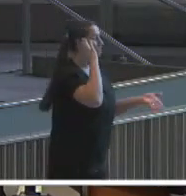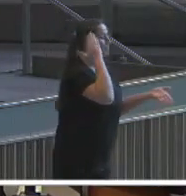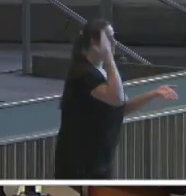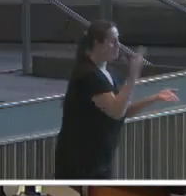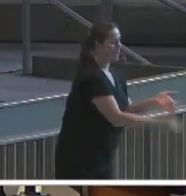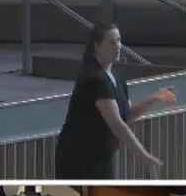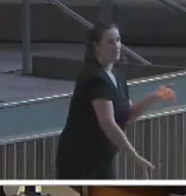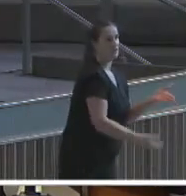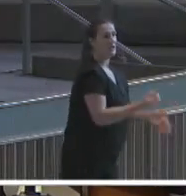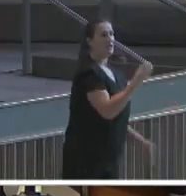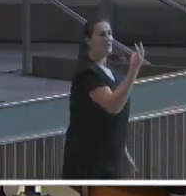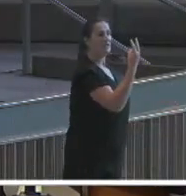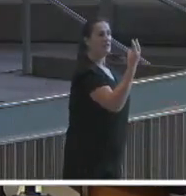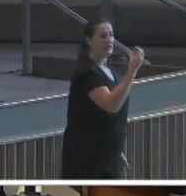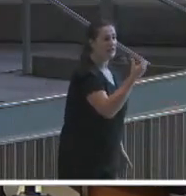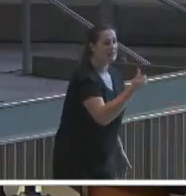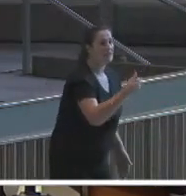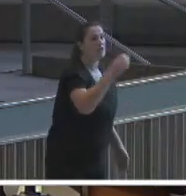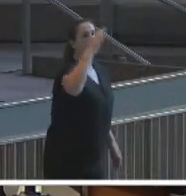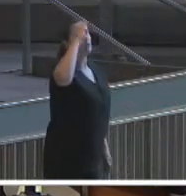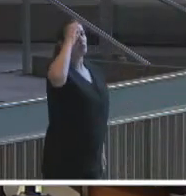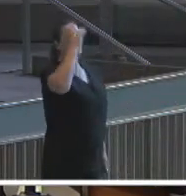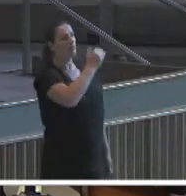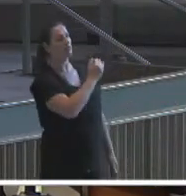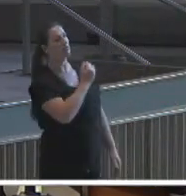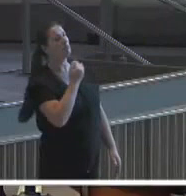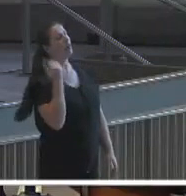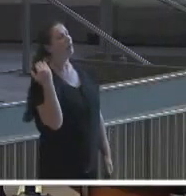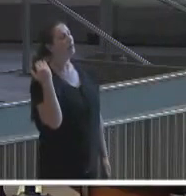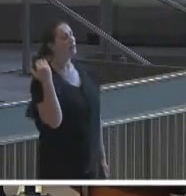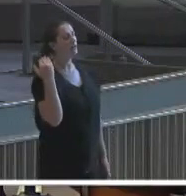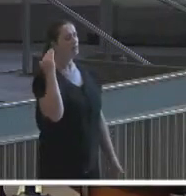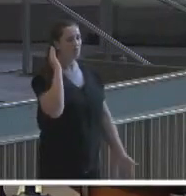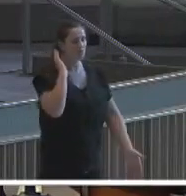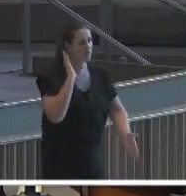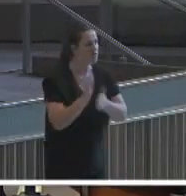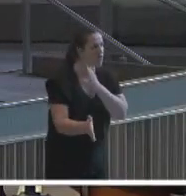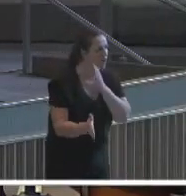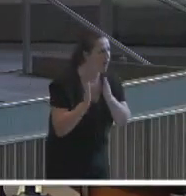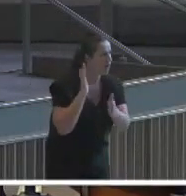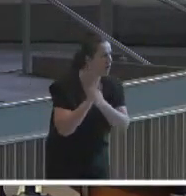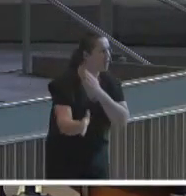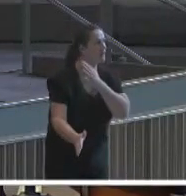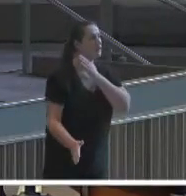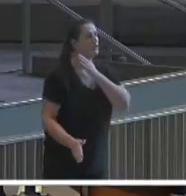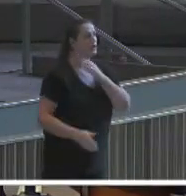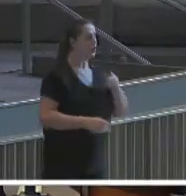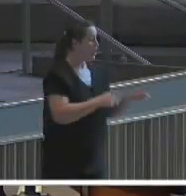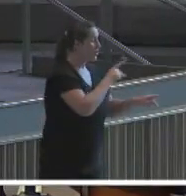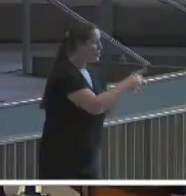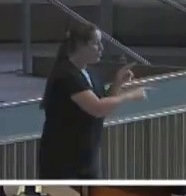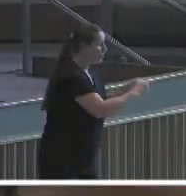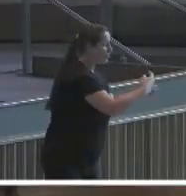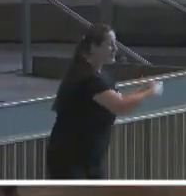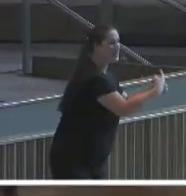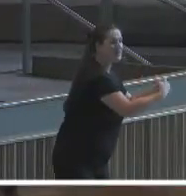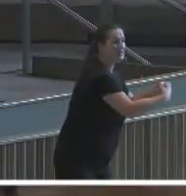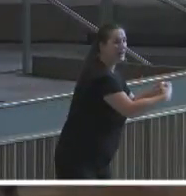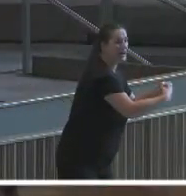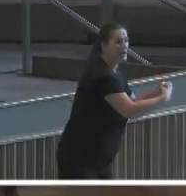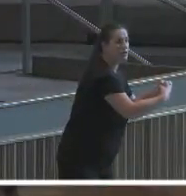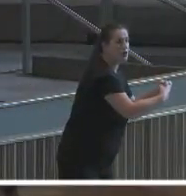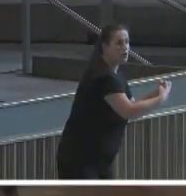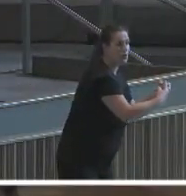morrem 36 soldados, eles batem em retirada, e o povo daquela cidadezinha pequenininha vai perseguindo